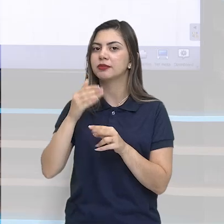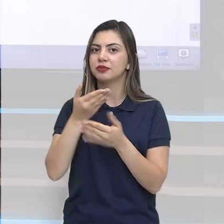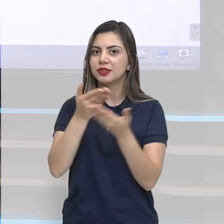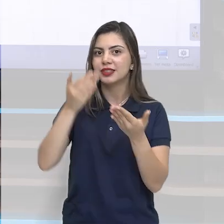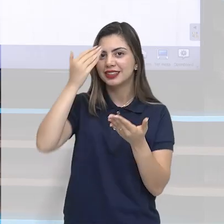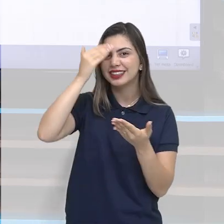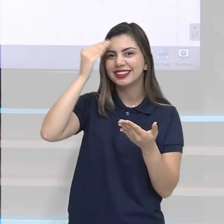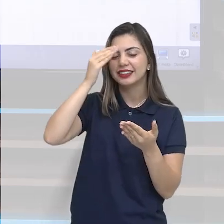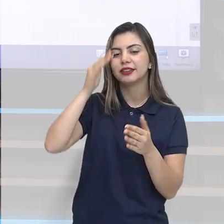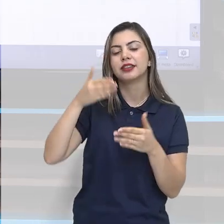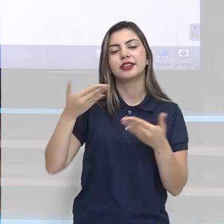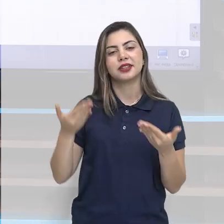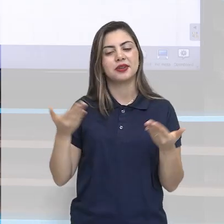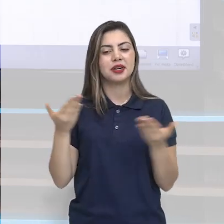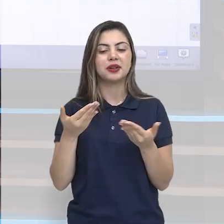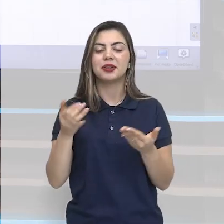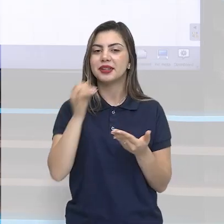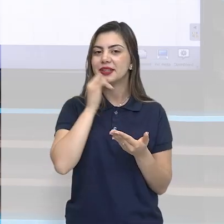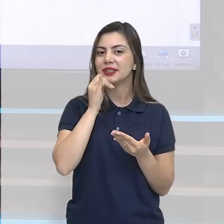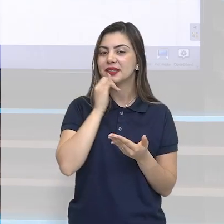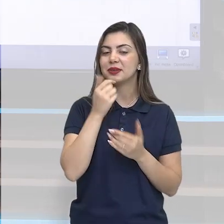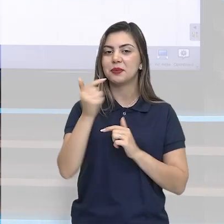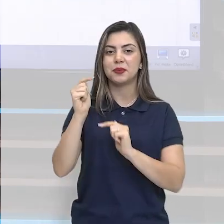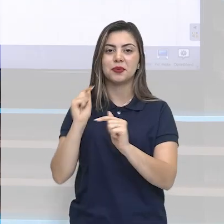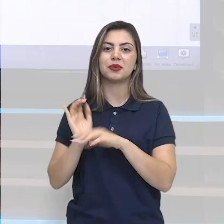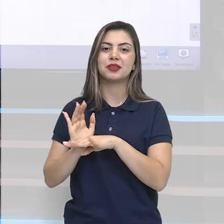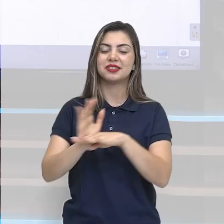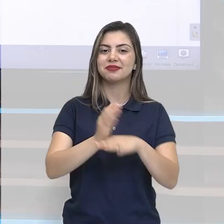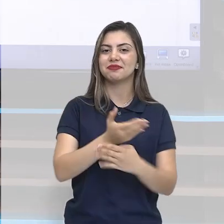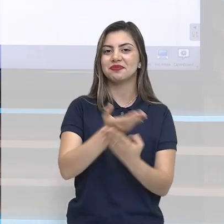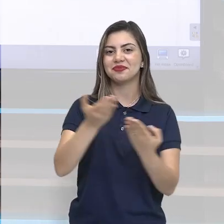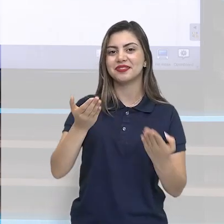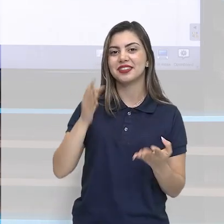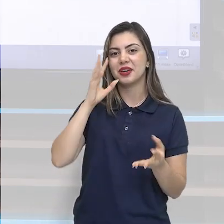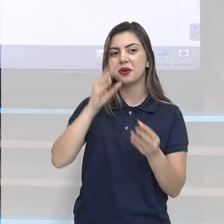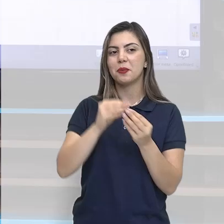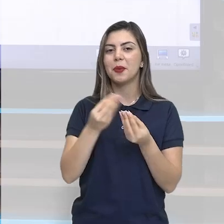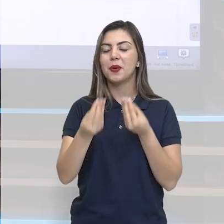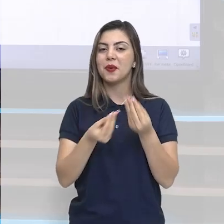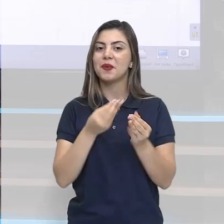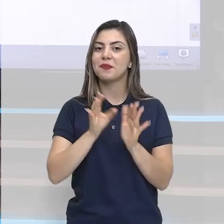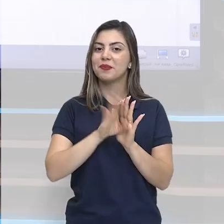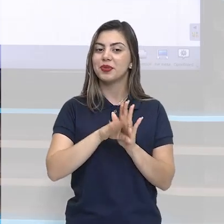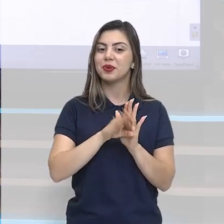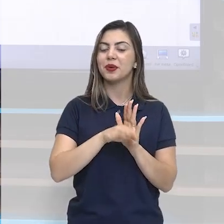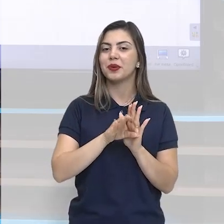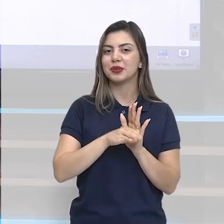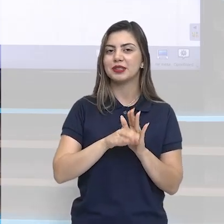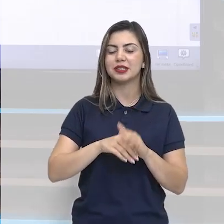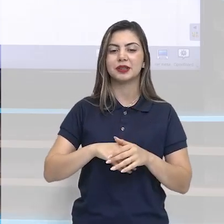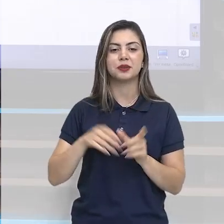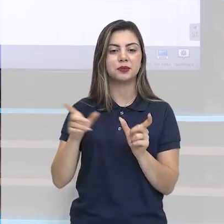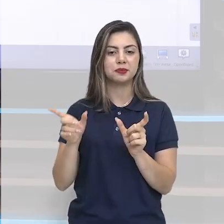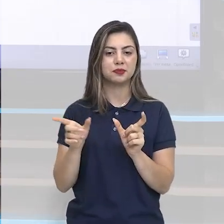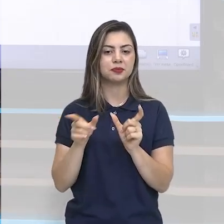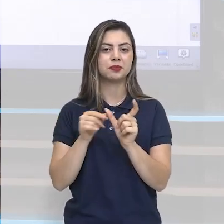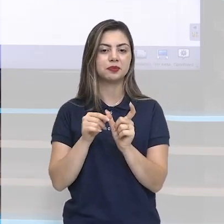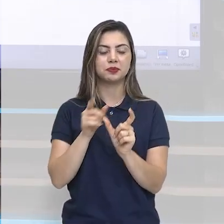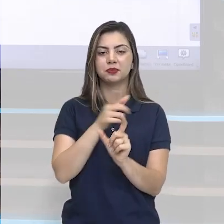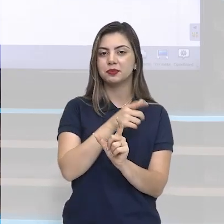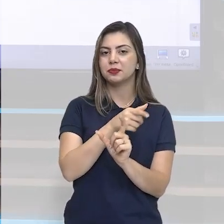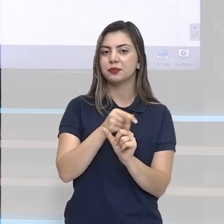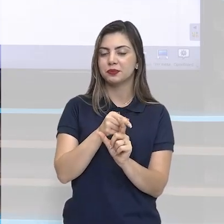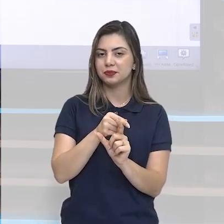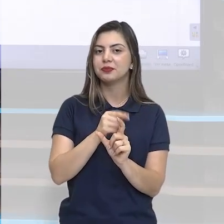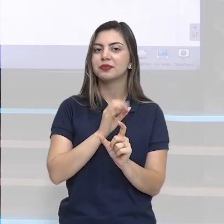vamos aprofundar, vamos a mais exemplos para você entender ainda sobre a questão dos afixos.